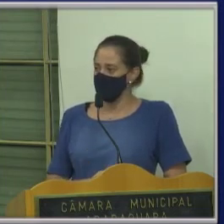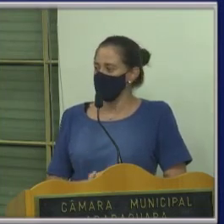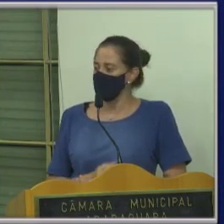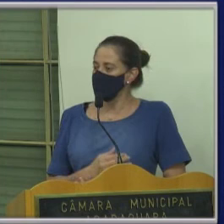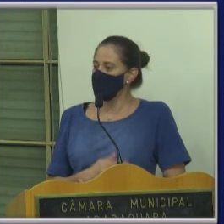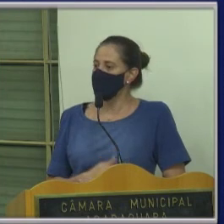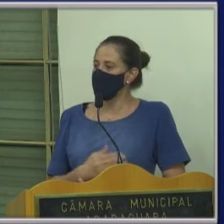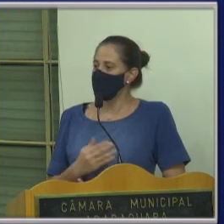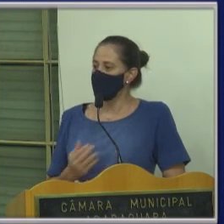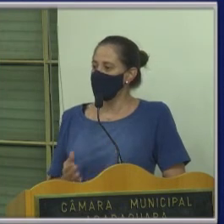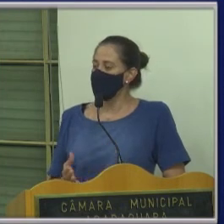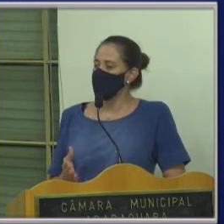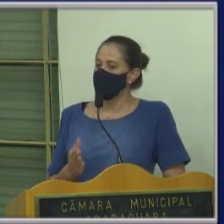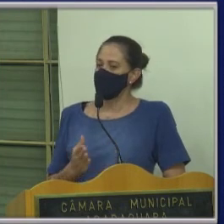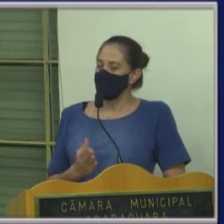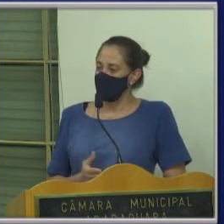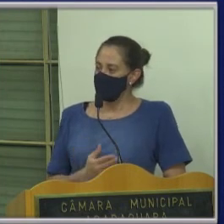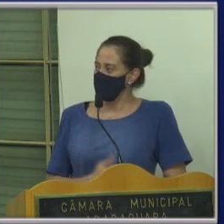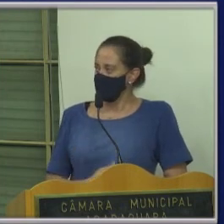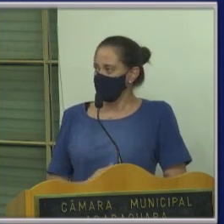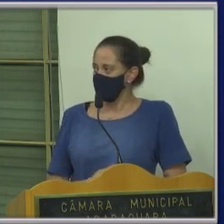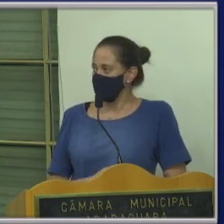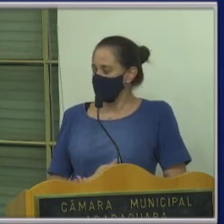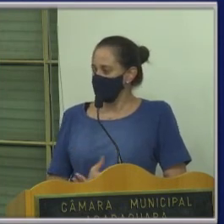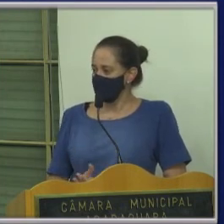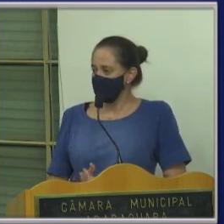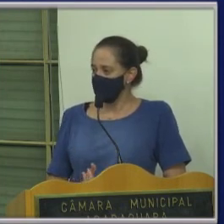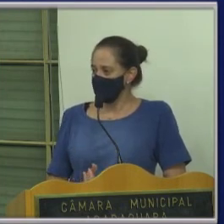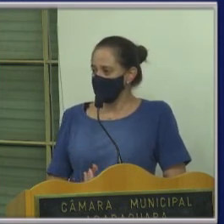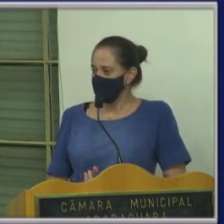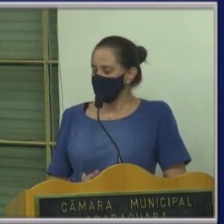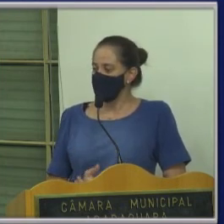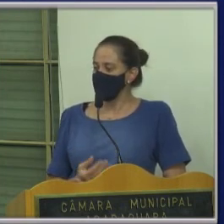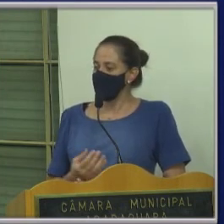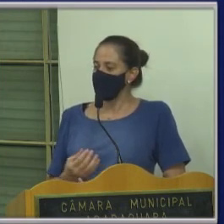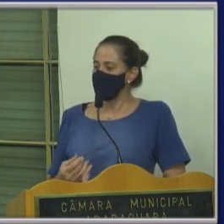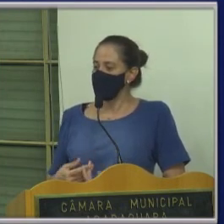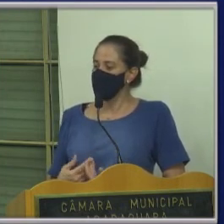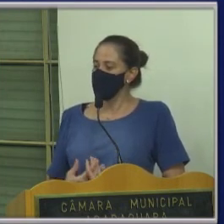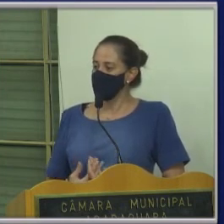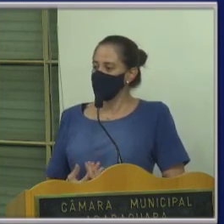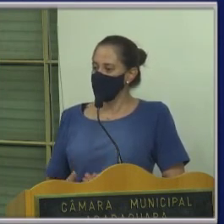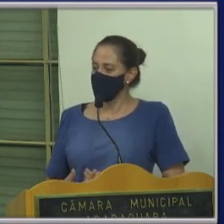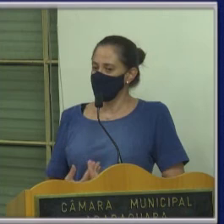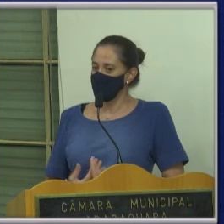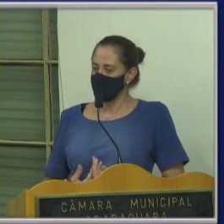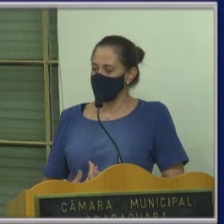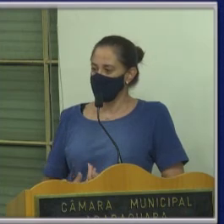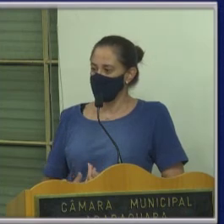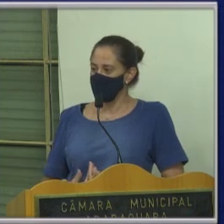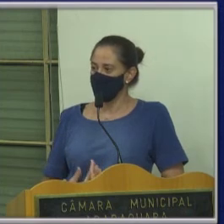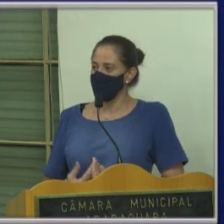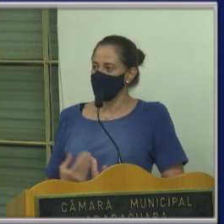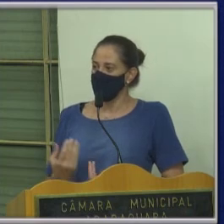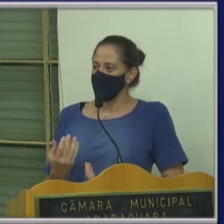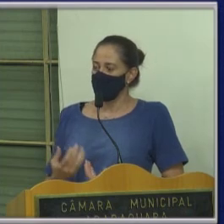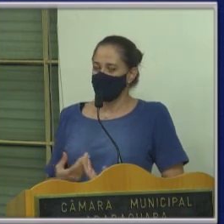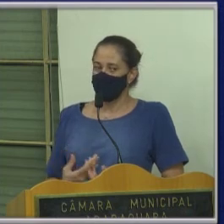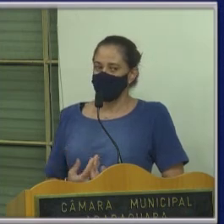bom. Se a gente conseguir vacinar mais faixa etárias, melhor ainda. Então, eu acredito que, mesmo uma